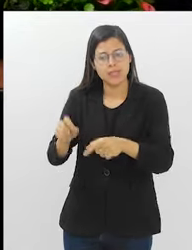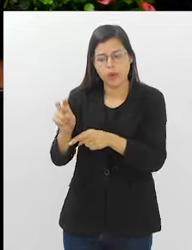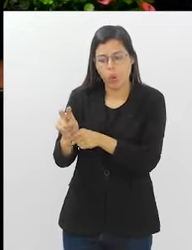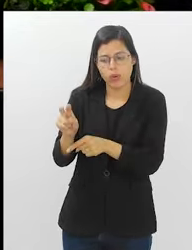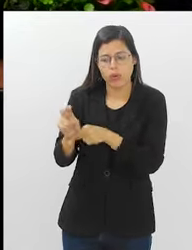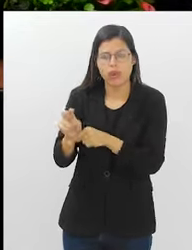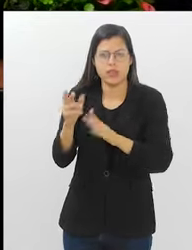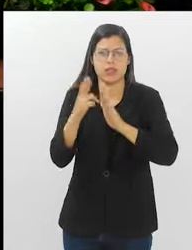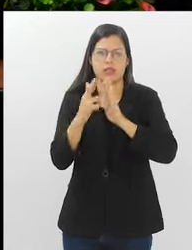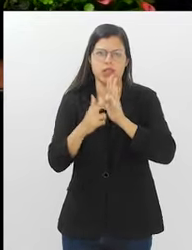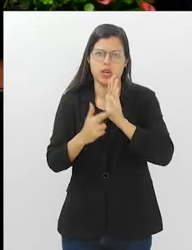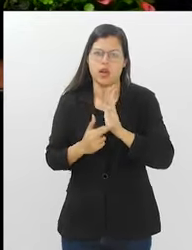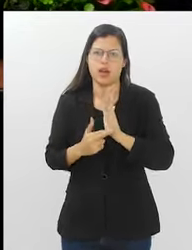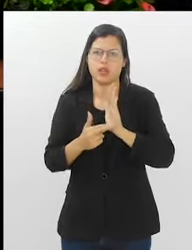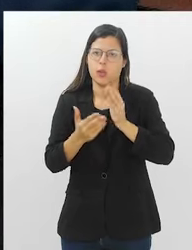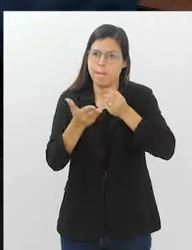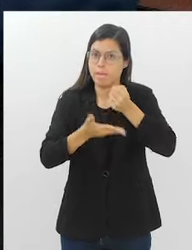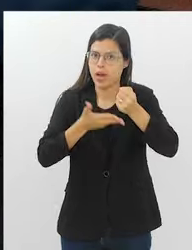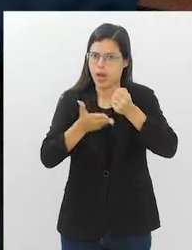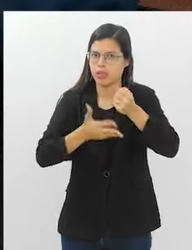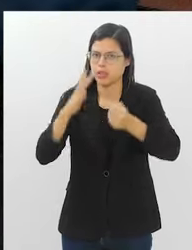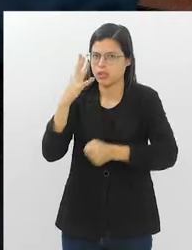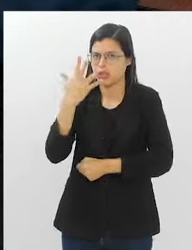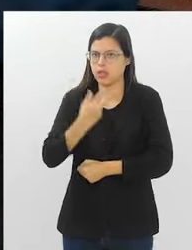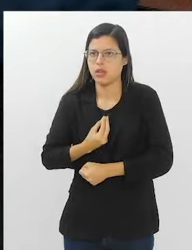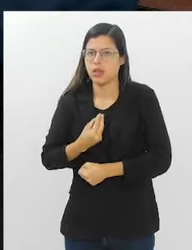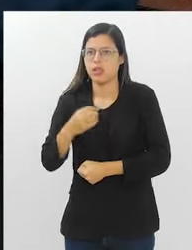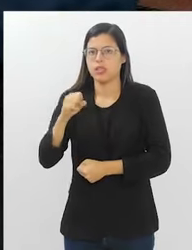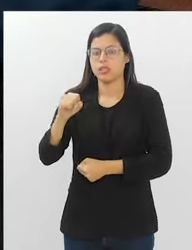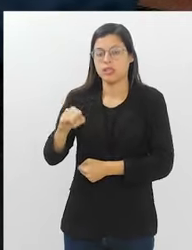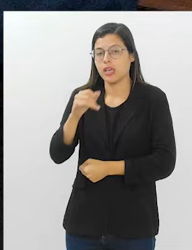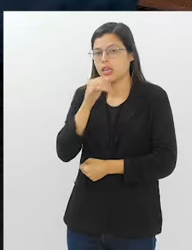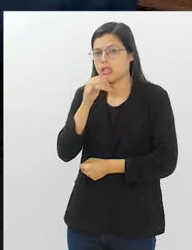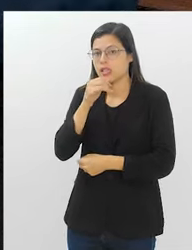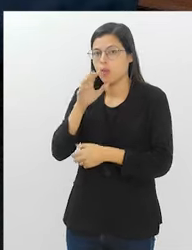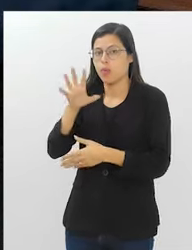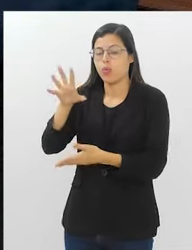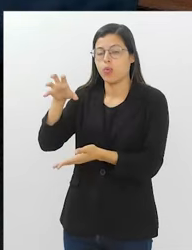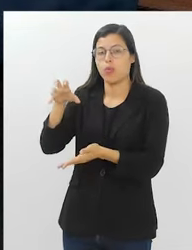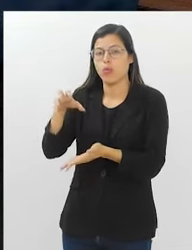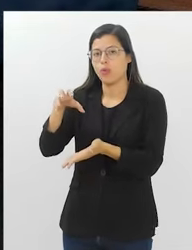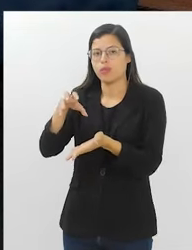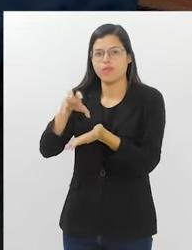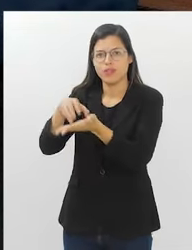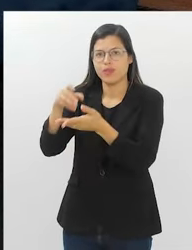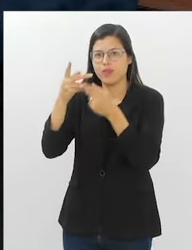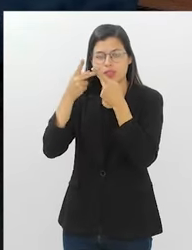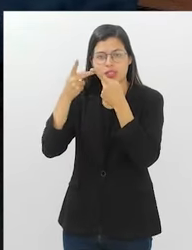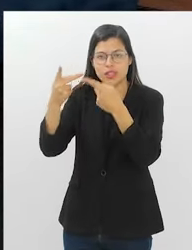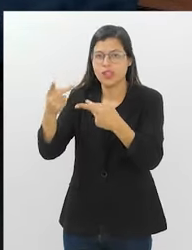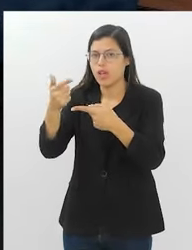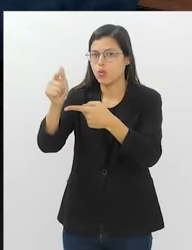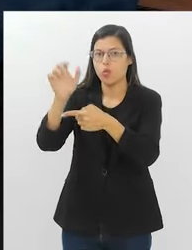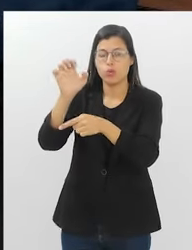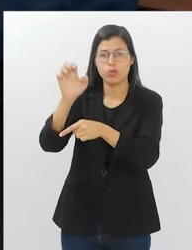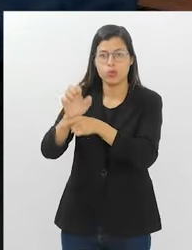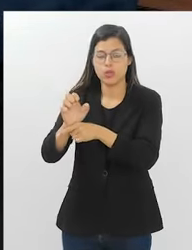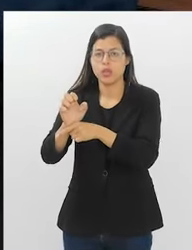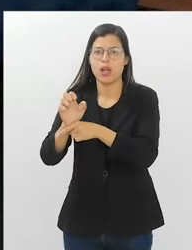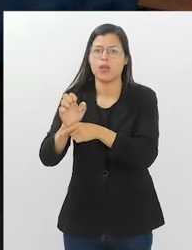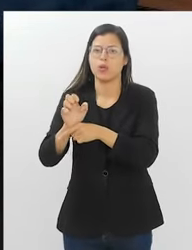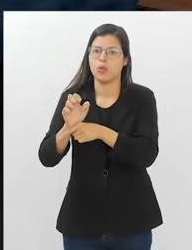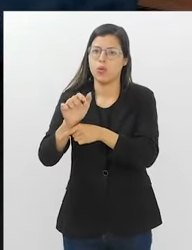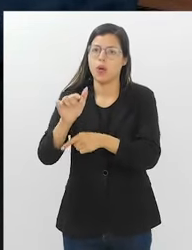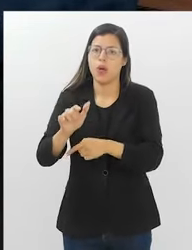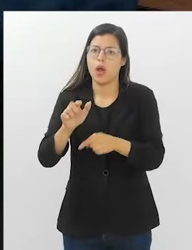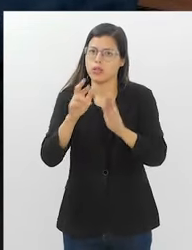princípios básicos da doutrina espírita. Ou seja, se você for um centro espírita no Maranhão e for um centro espírita no Rio de Janeiro, os procedimentos serão